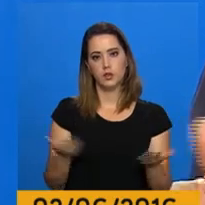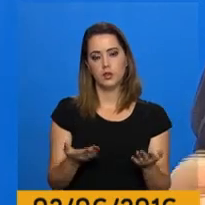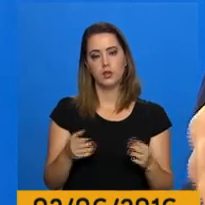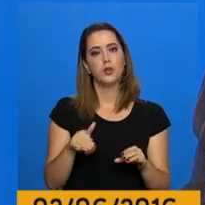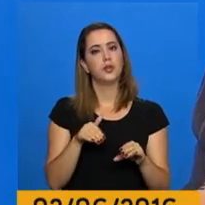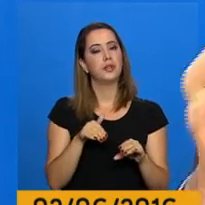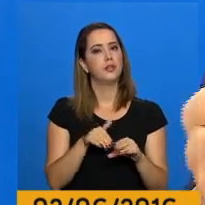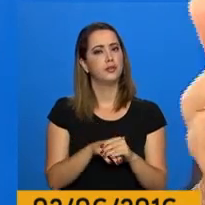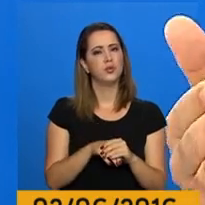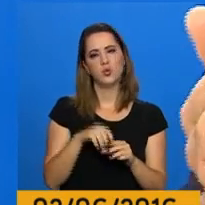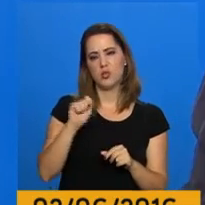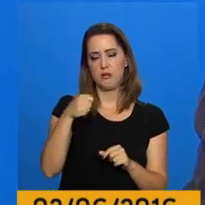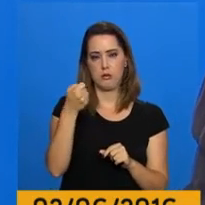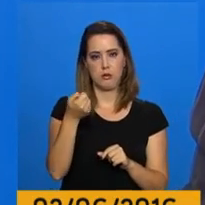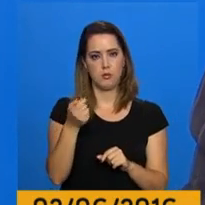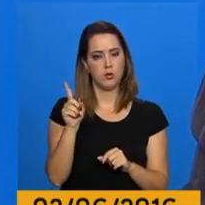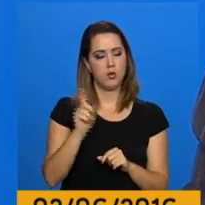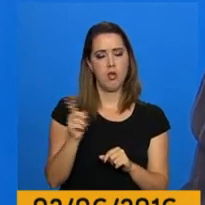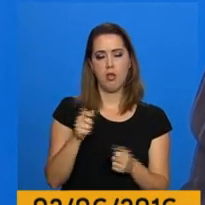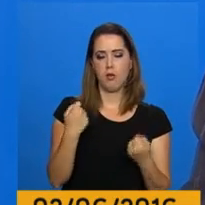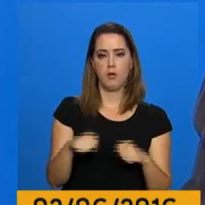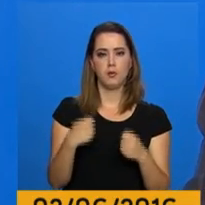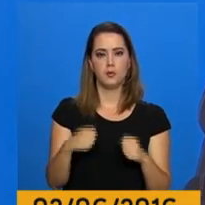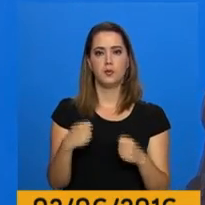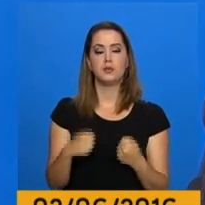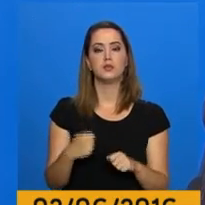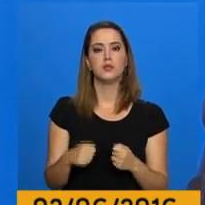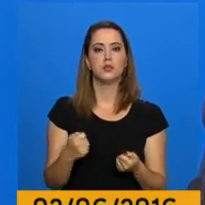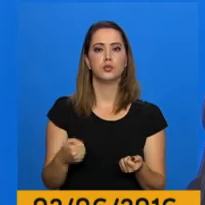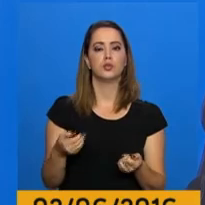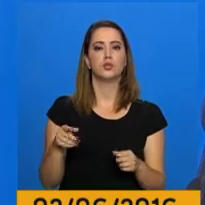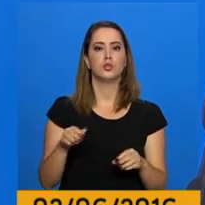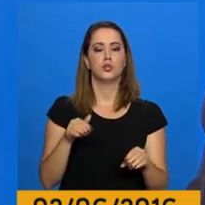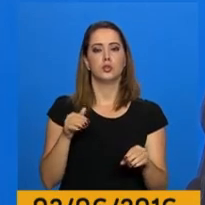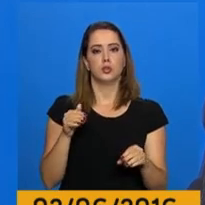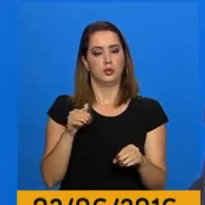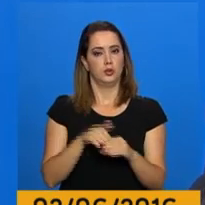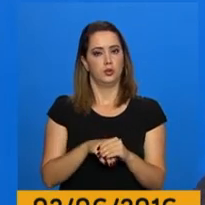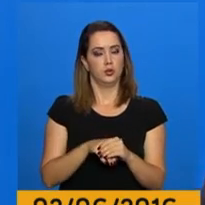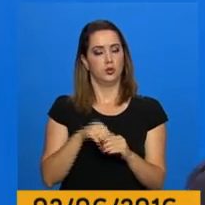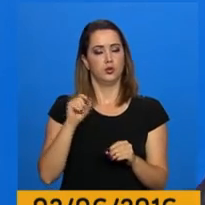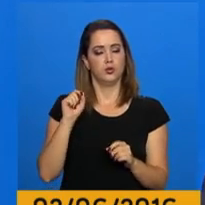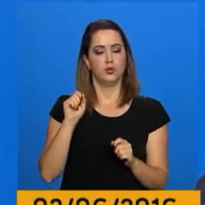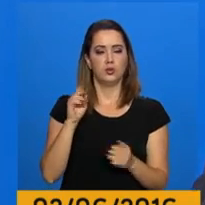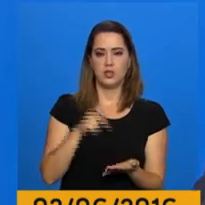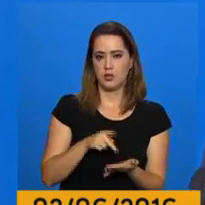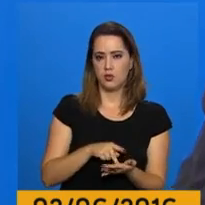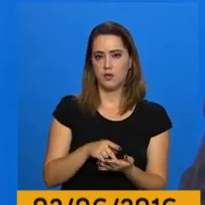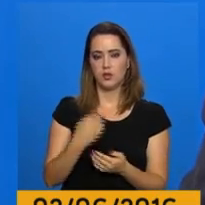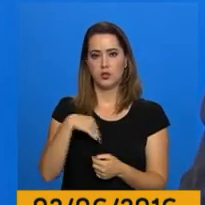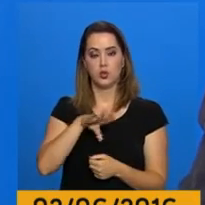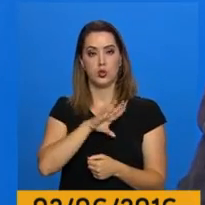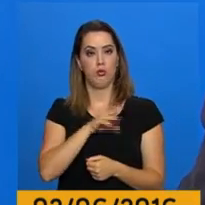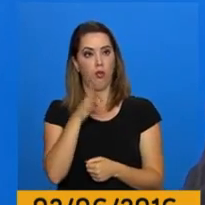simbólica, não houve necessidade de se recorrer ao voto. Acho que essas duas observações são importantes para a gente não ter o impacto dos 50,